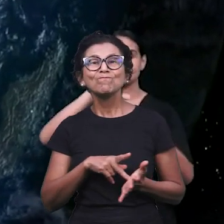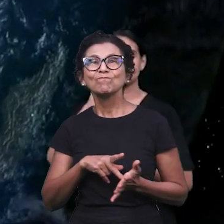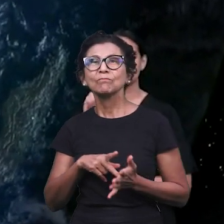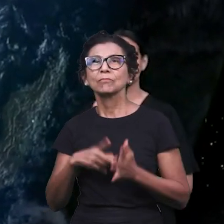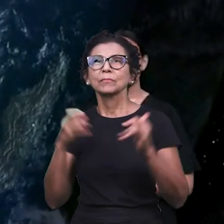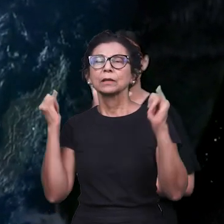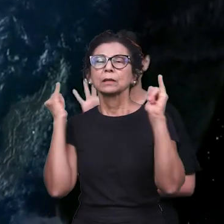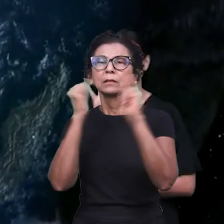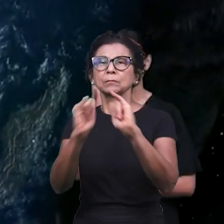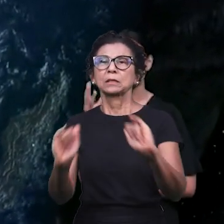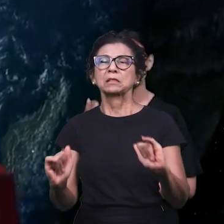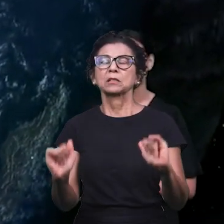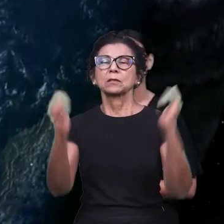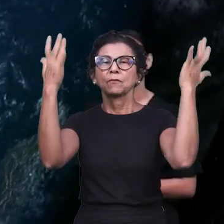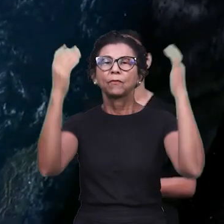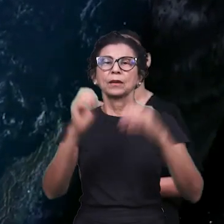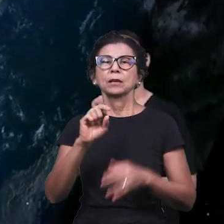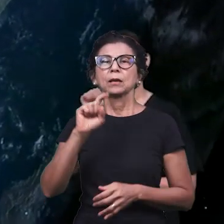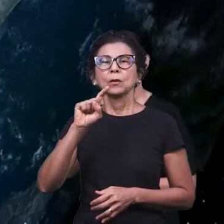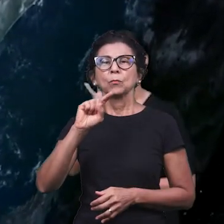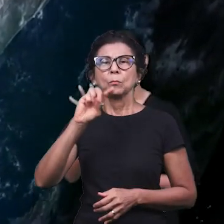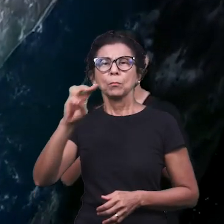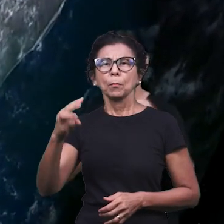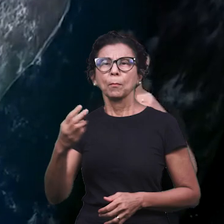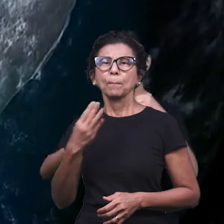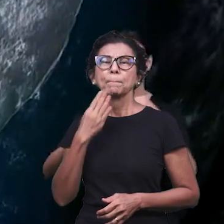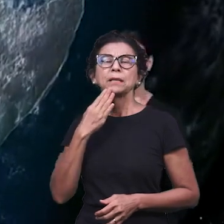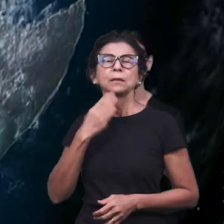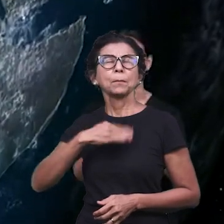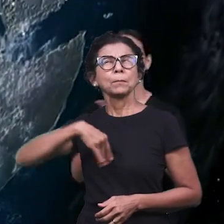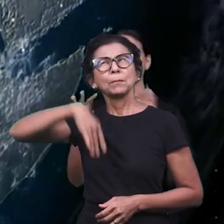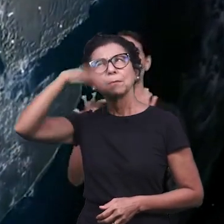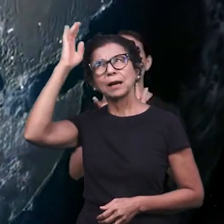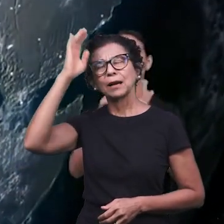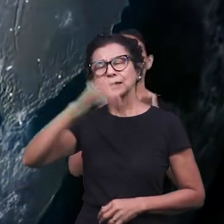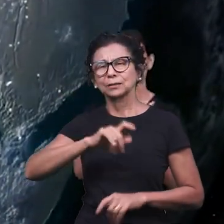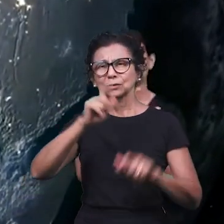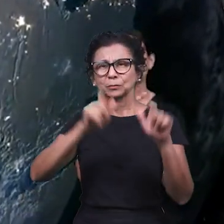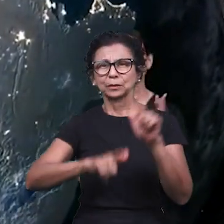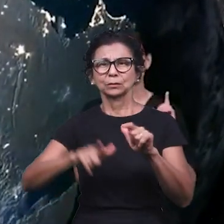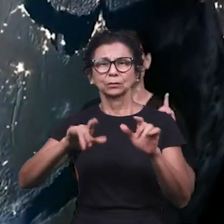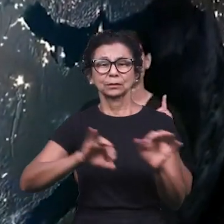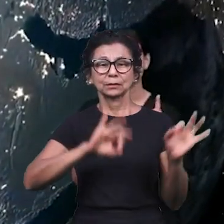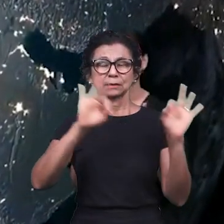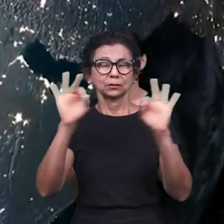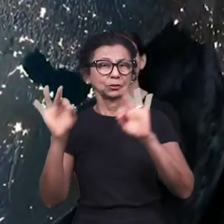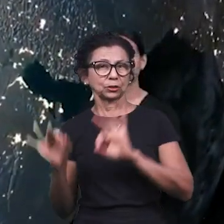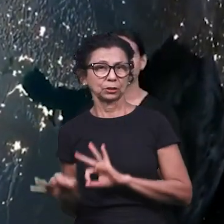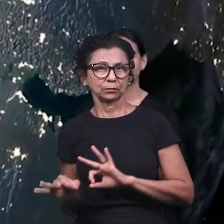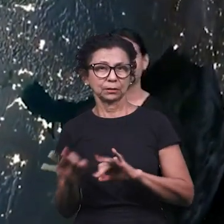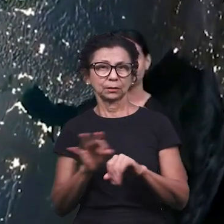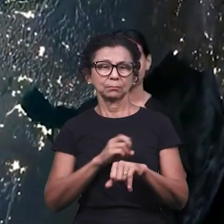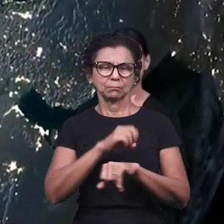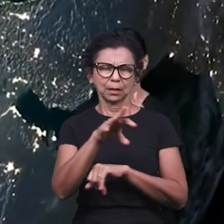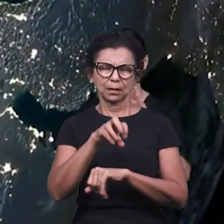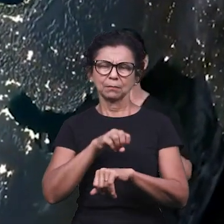ele tem uma cobertura do Brasil todo. E aí, em qualquer lugar do Brasil,